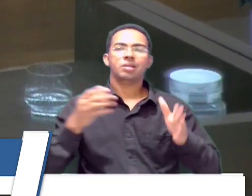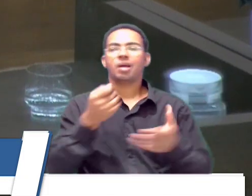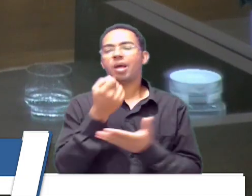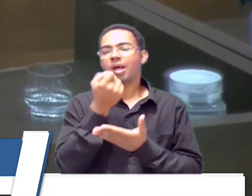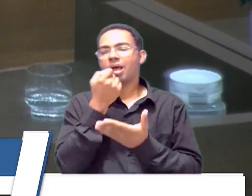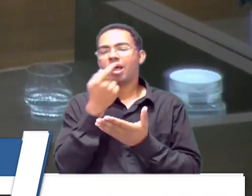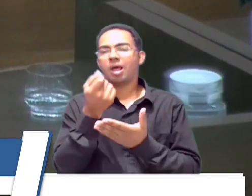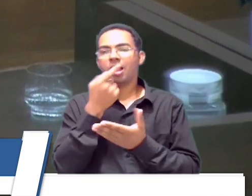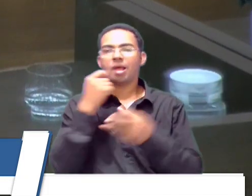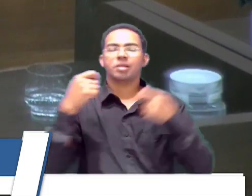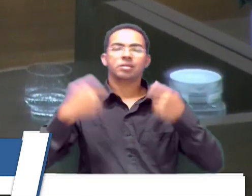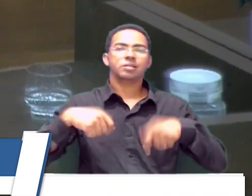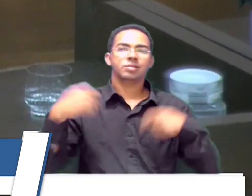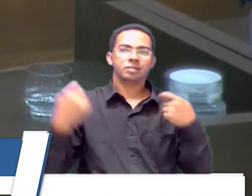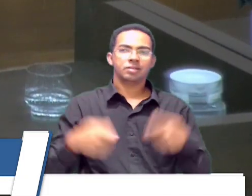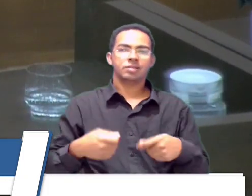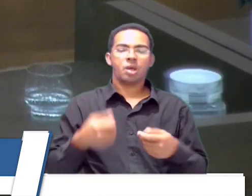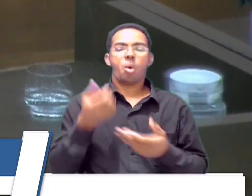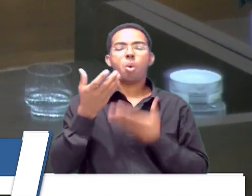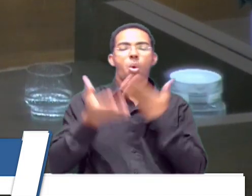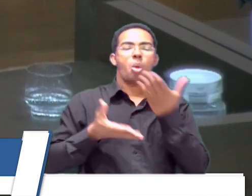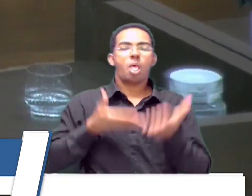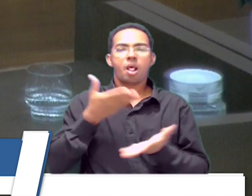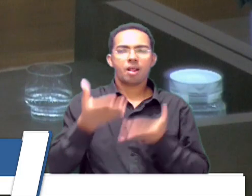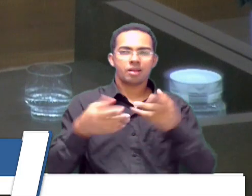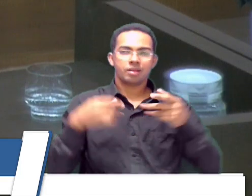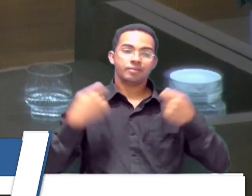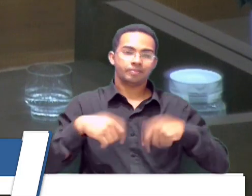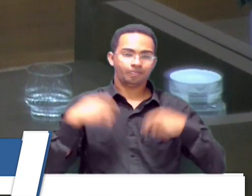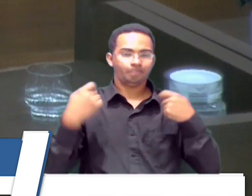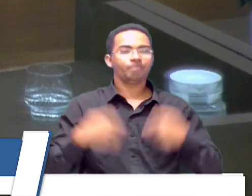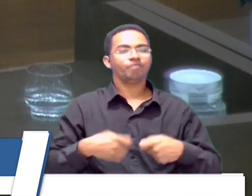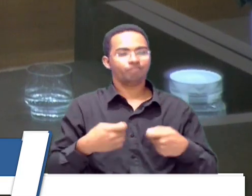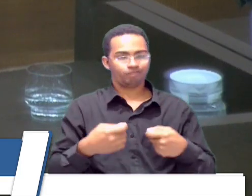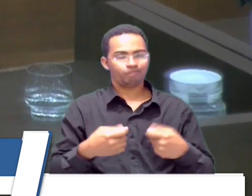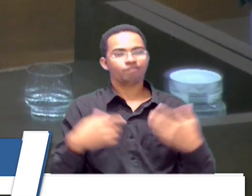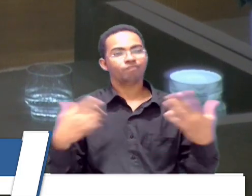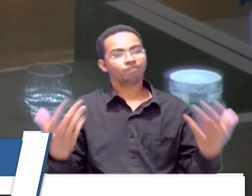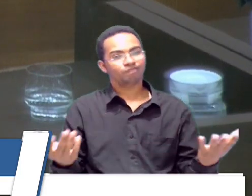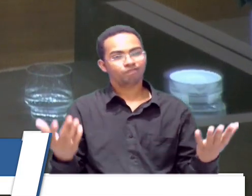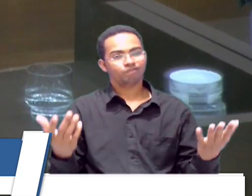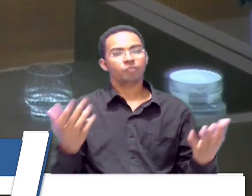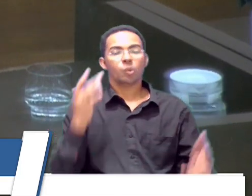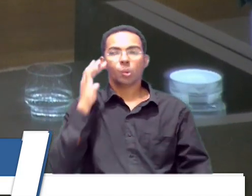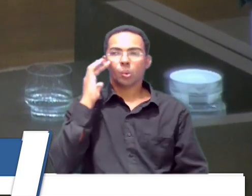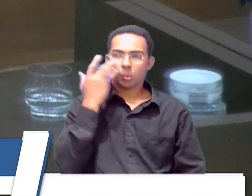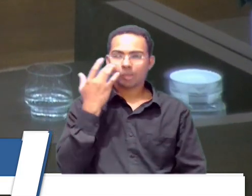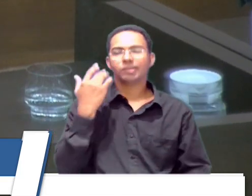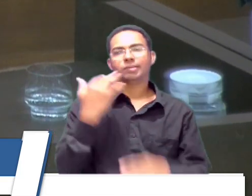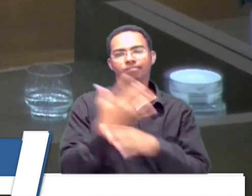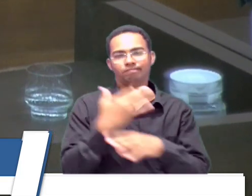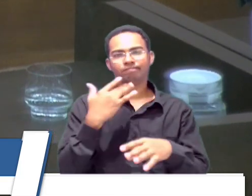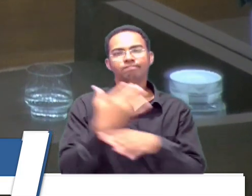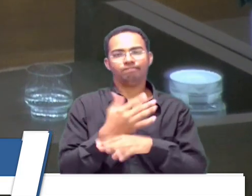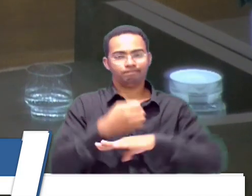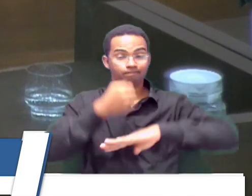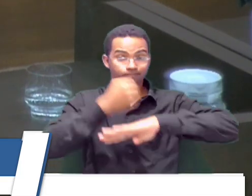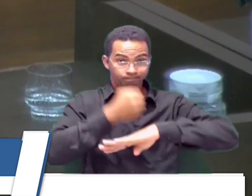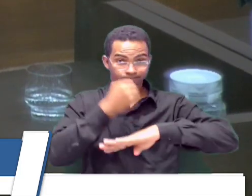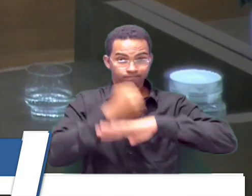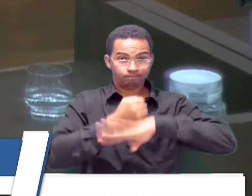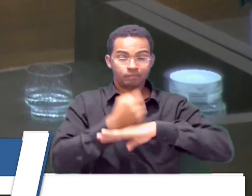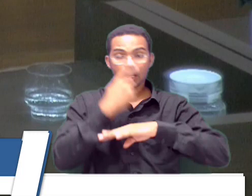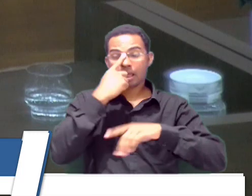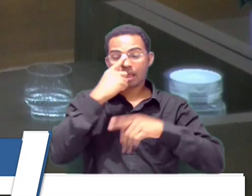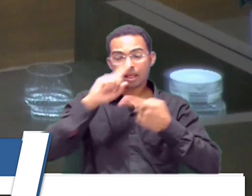que precisa, ao tratamento que precisa. Então, eu acho que a cidade de Franca e a Câmara